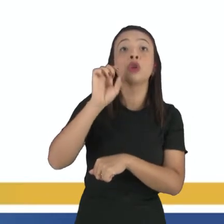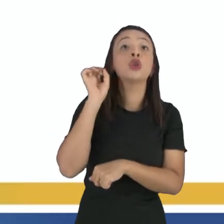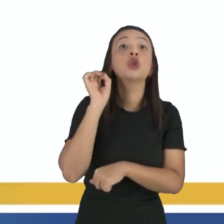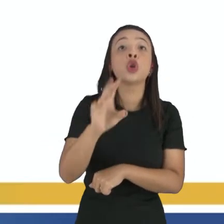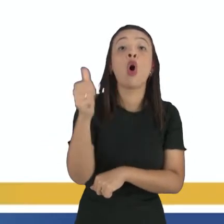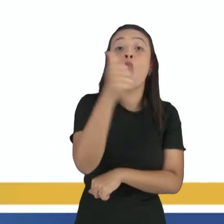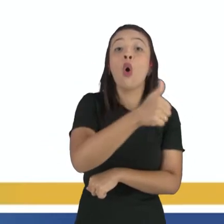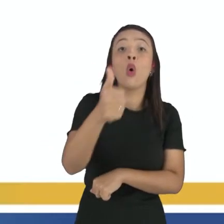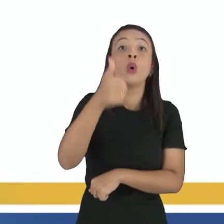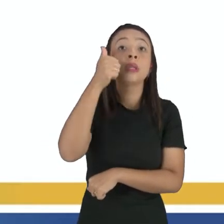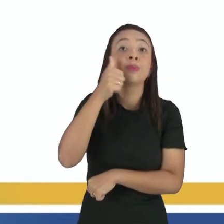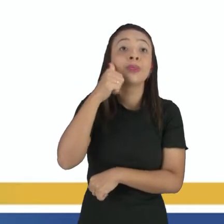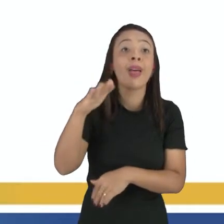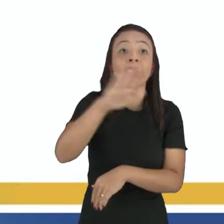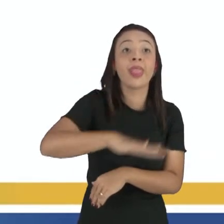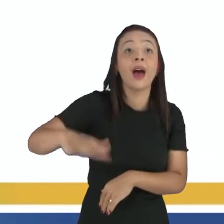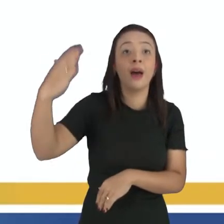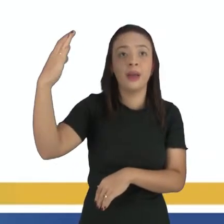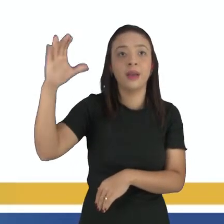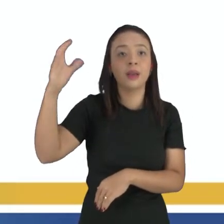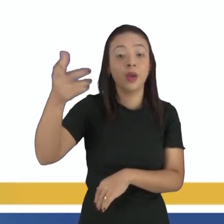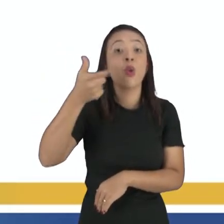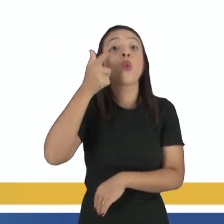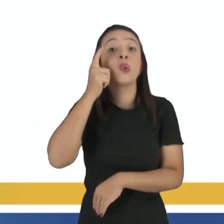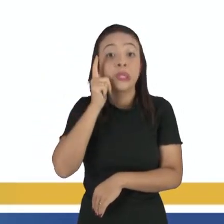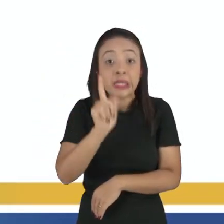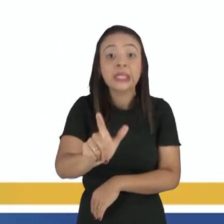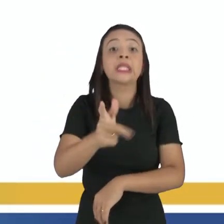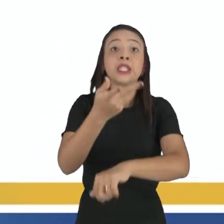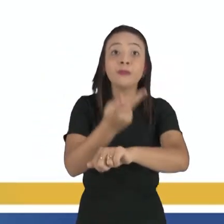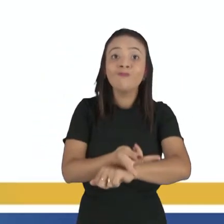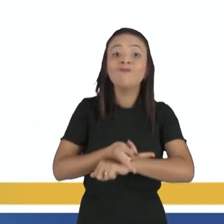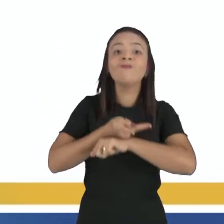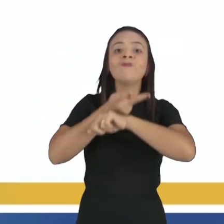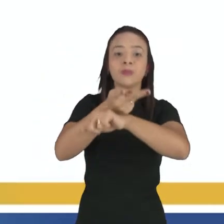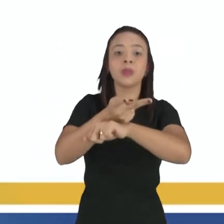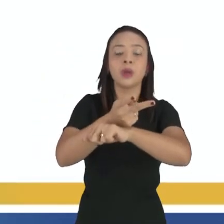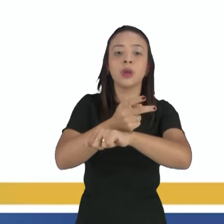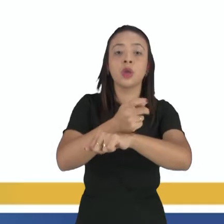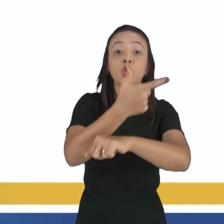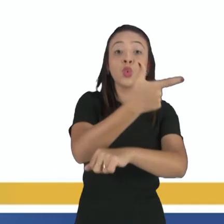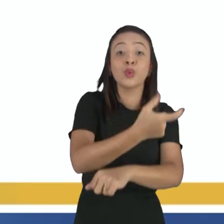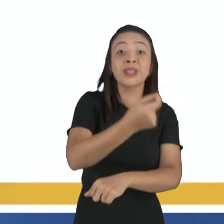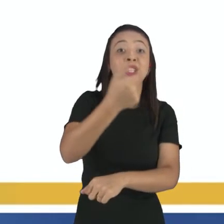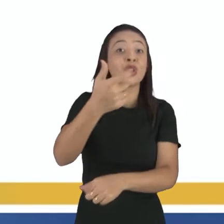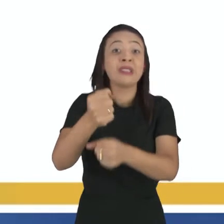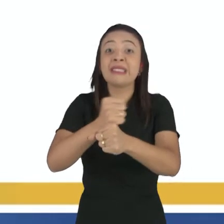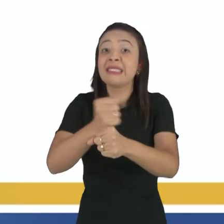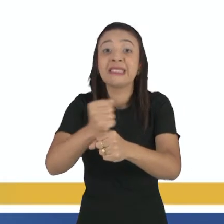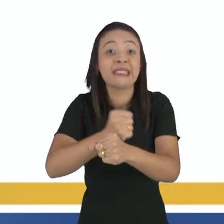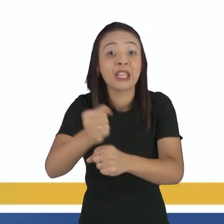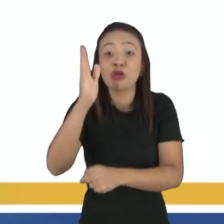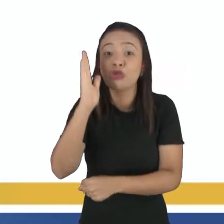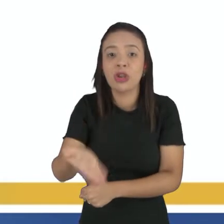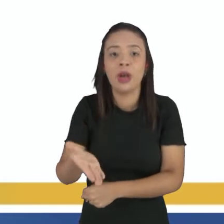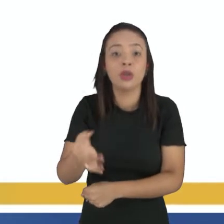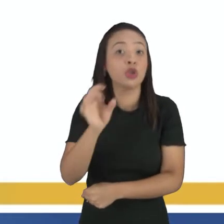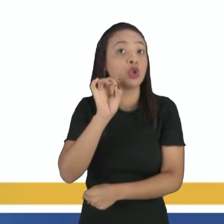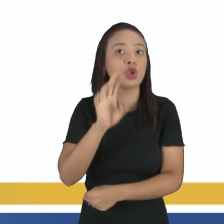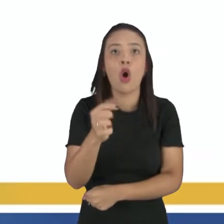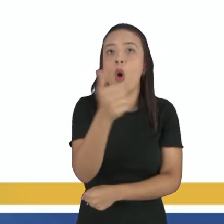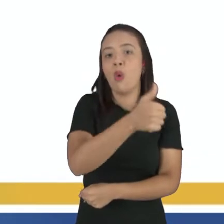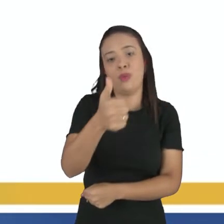11 mulheres de ciências foram laureados você já premiadas em 202 anos de premiação